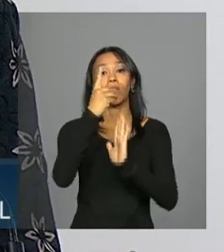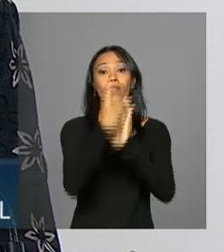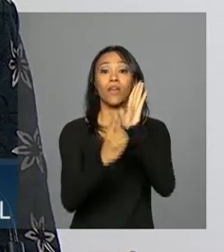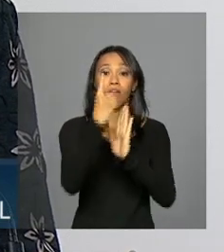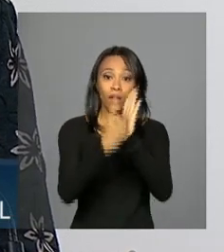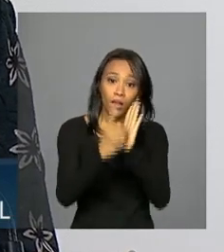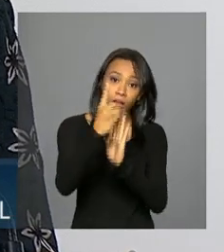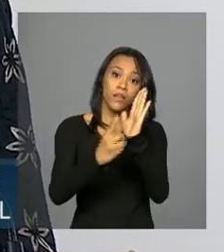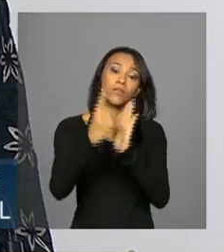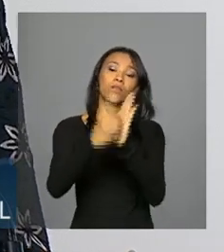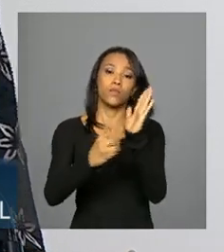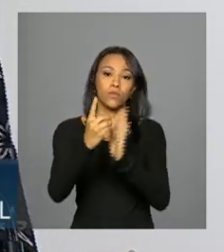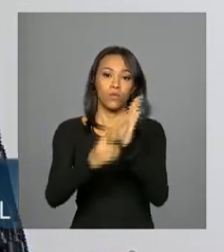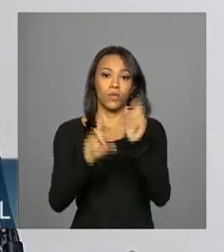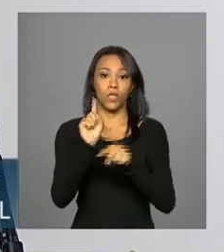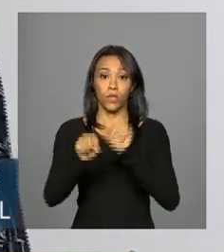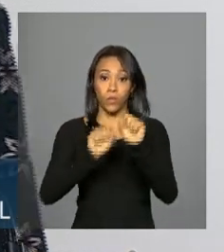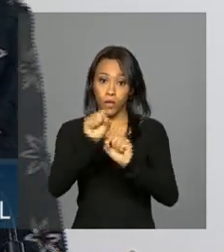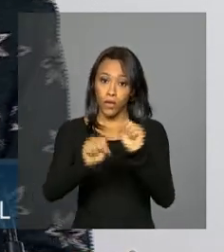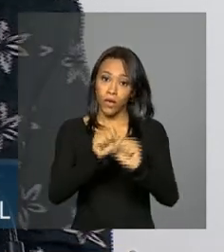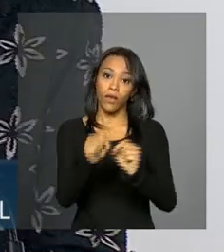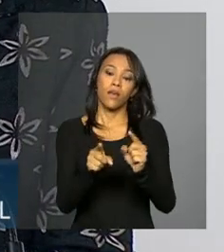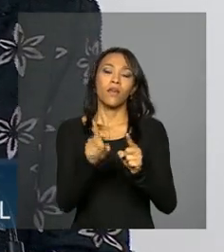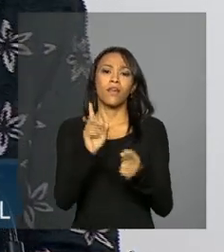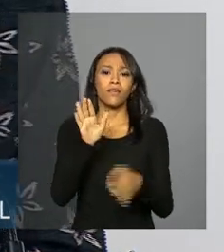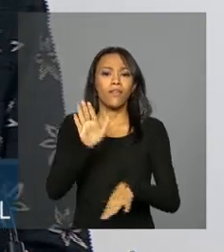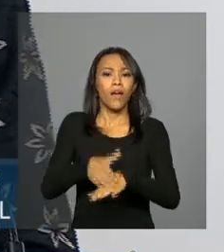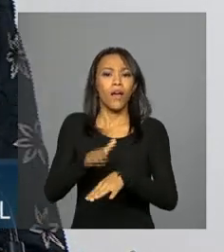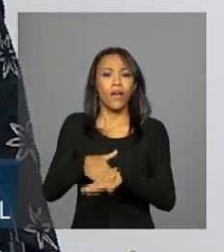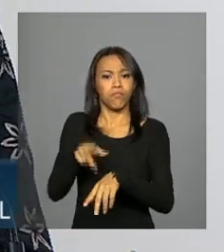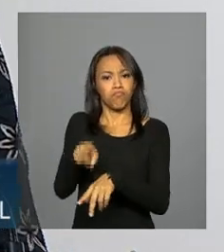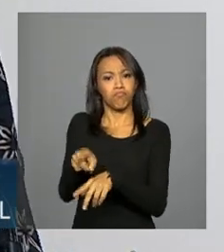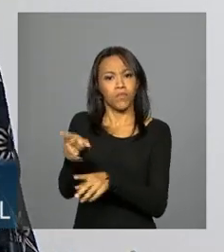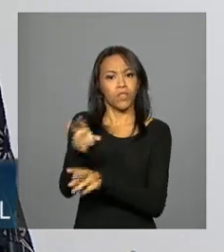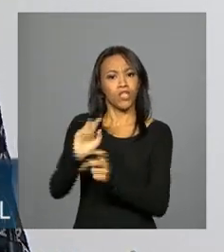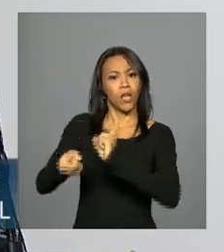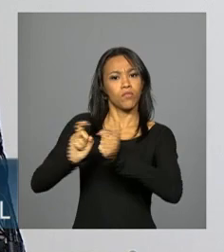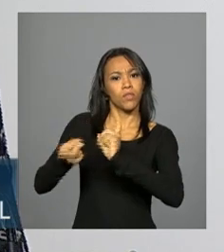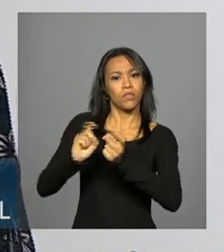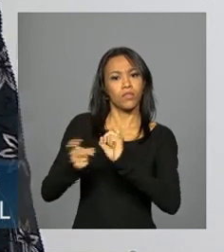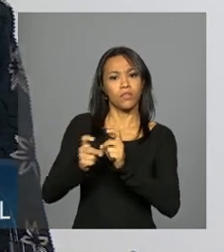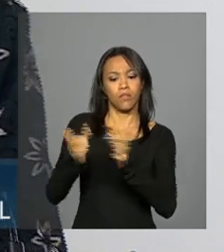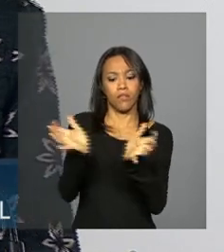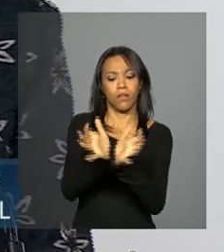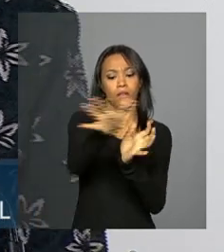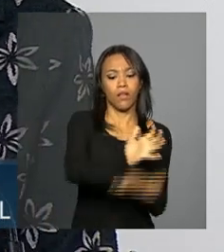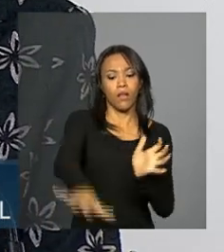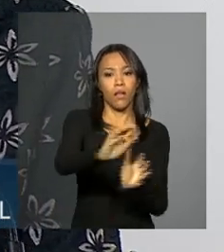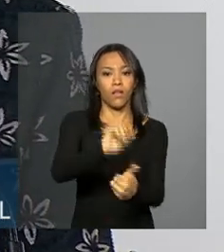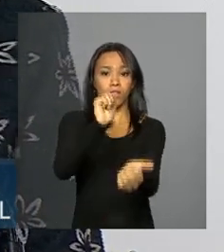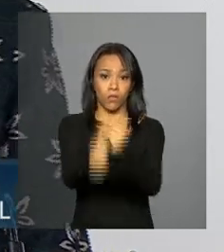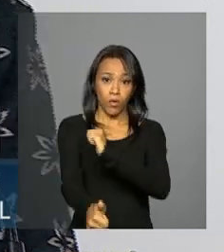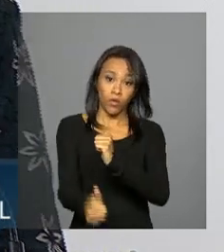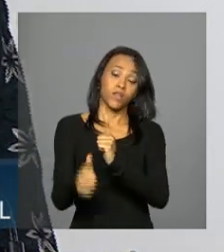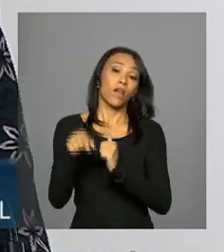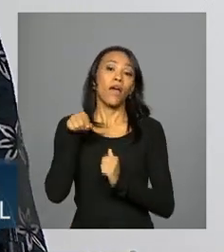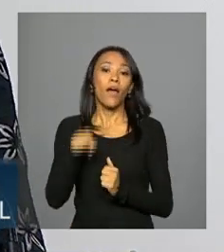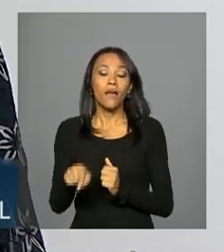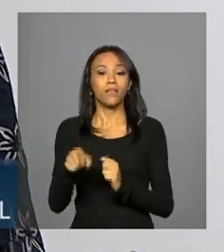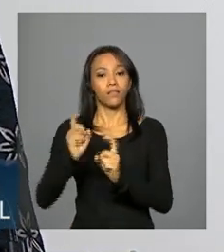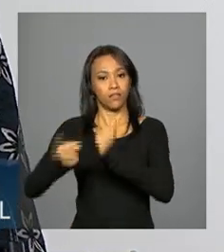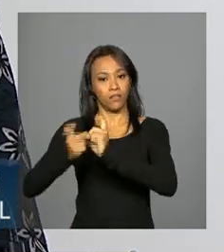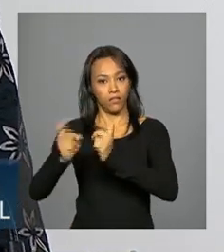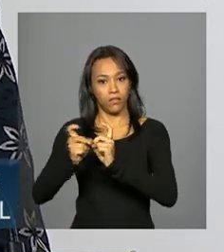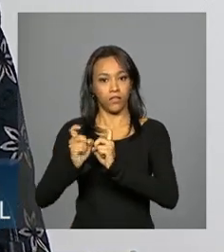criará a Autoridade Pública de Governança do Futebol. Essa Autoridade Pública de Governança do